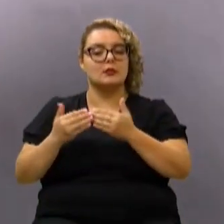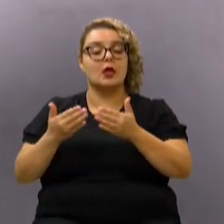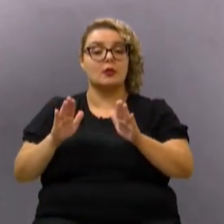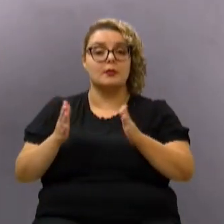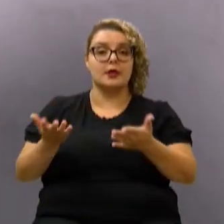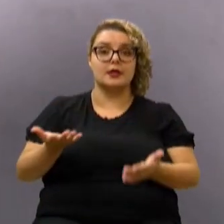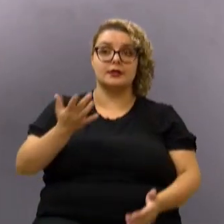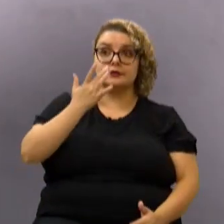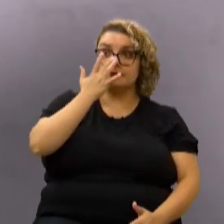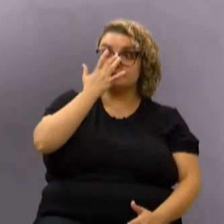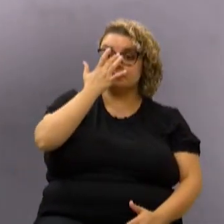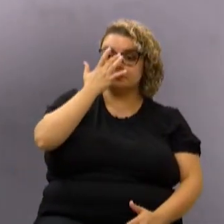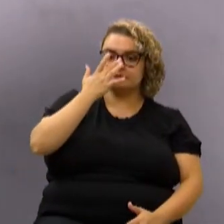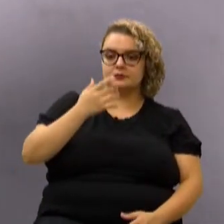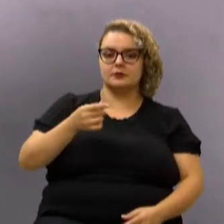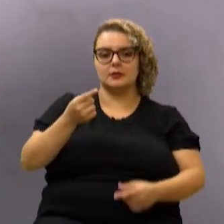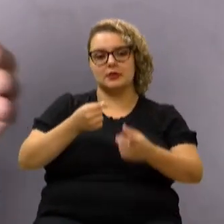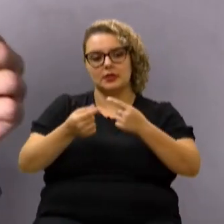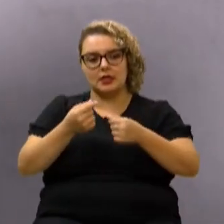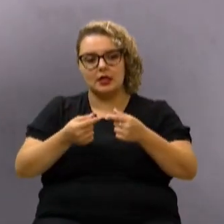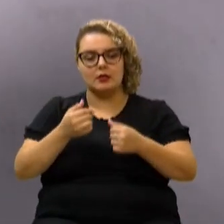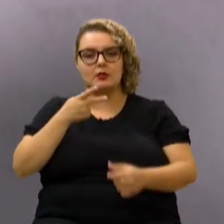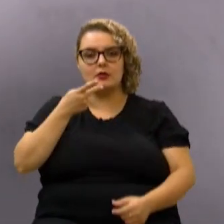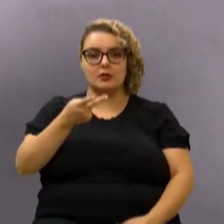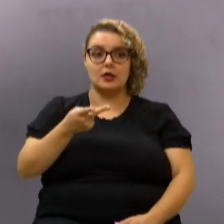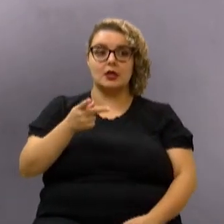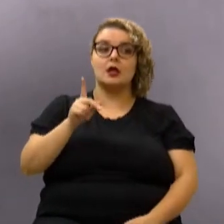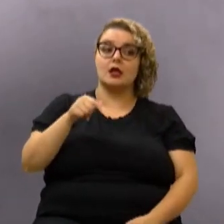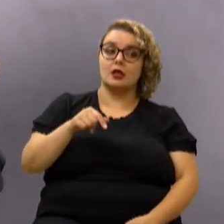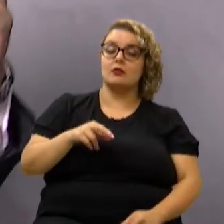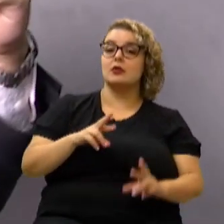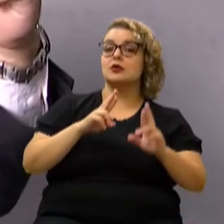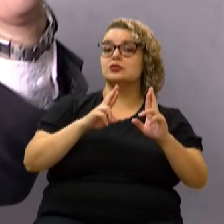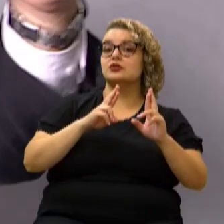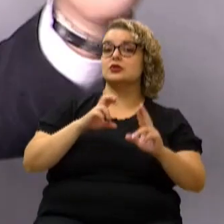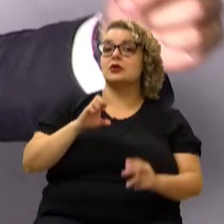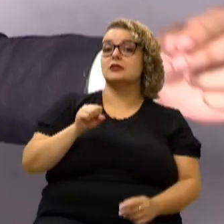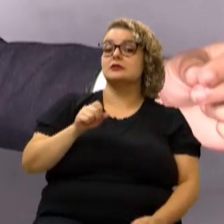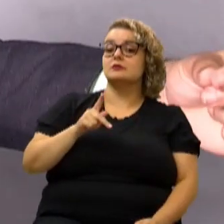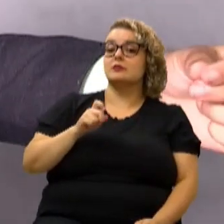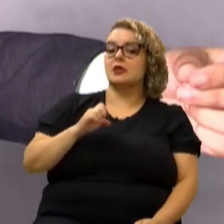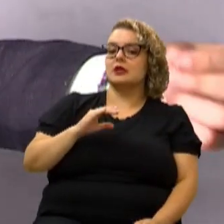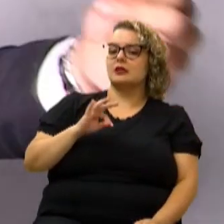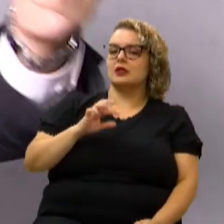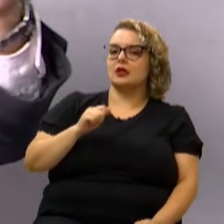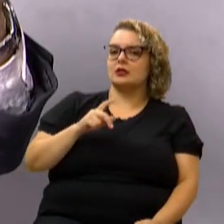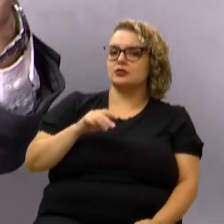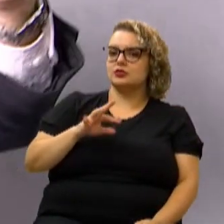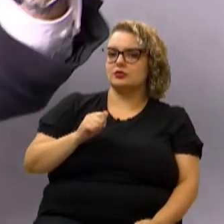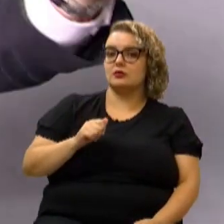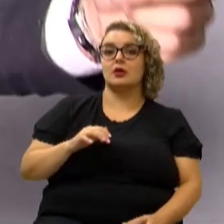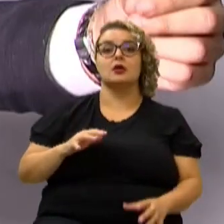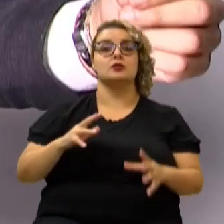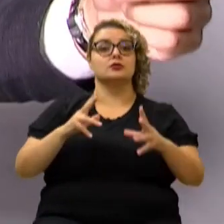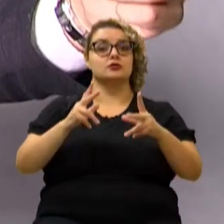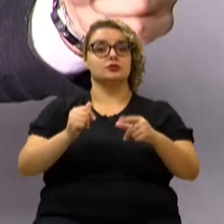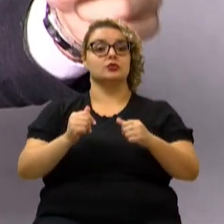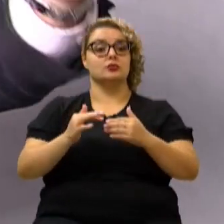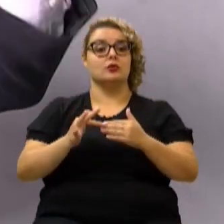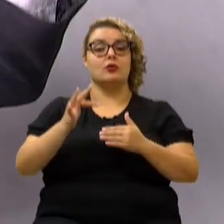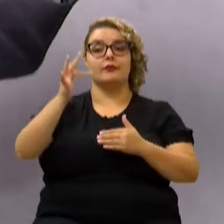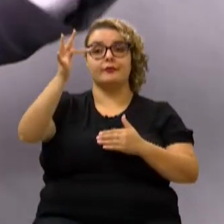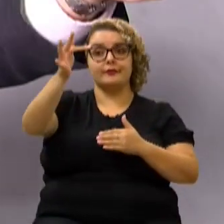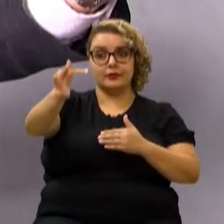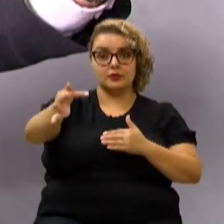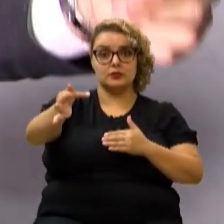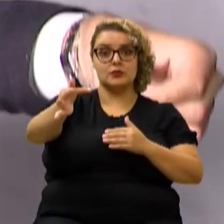deixar aquela negociação ali aberta. Na economia a gente fala que tudo é uma questão de expectativa. Então você sempre tem que deixar